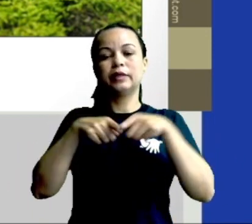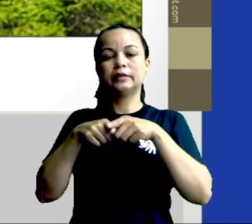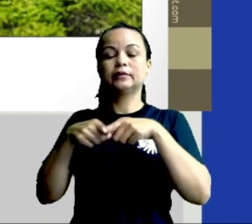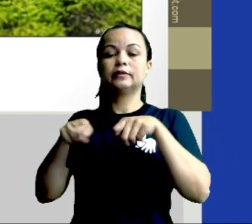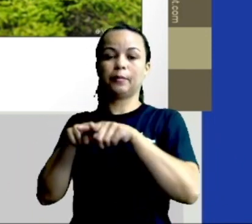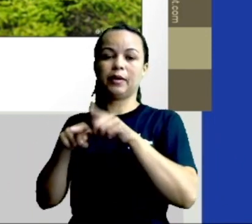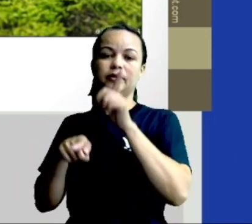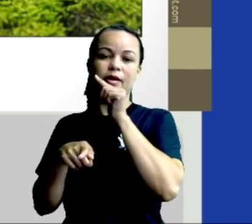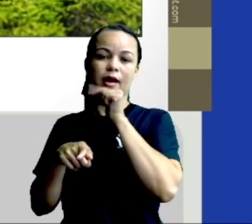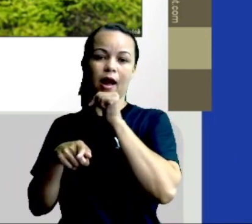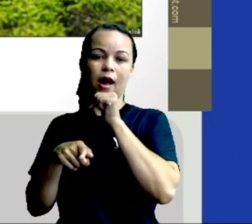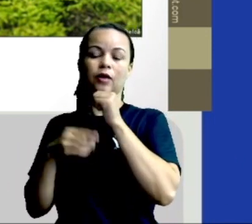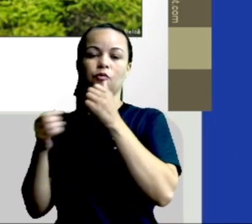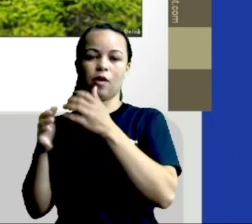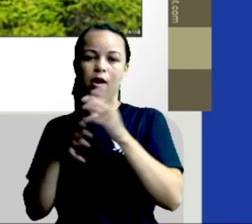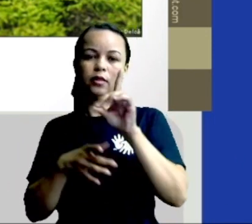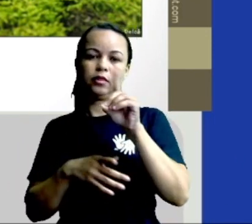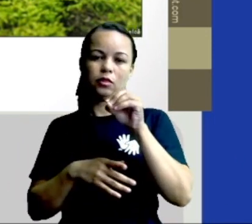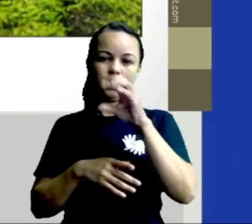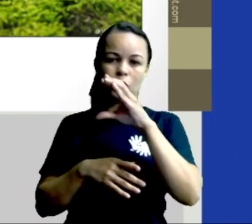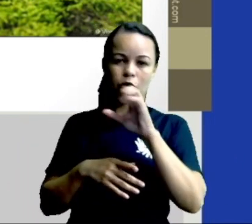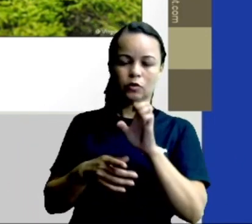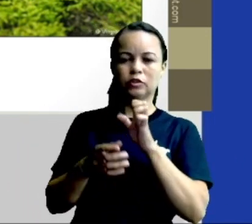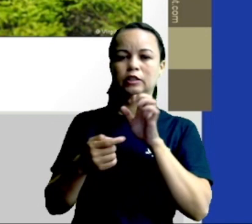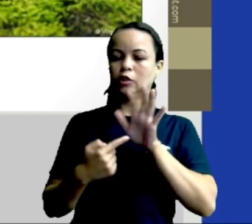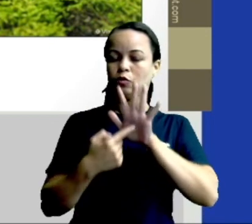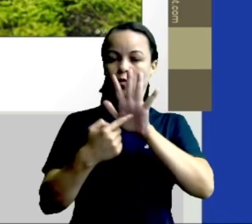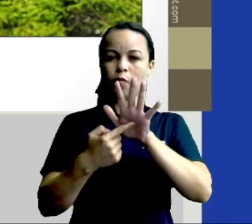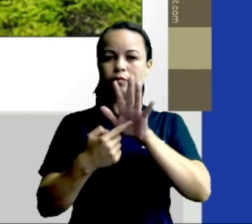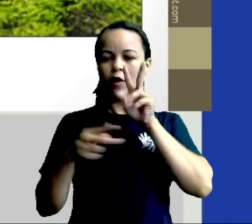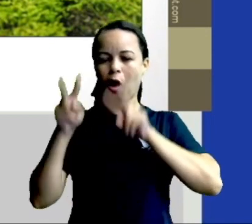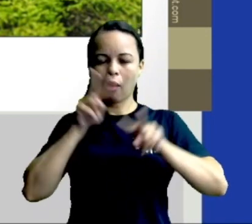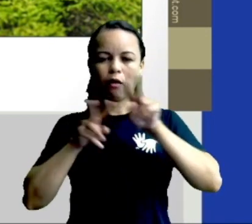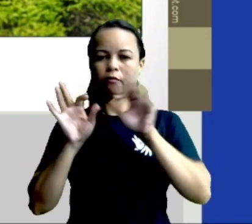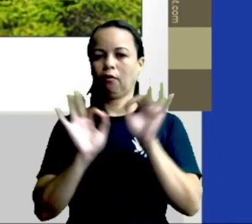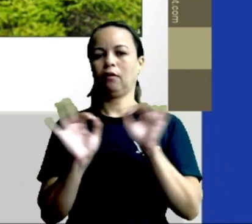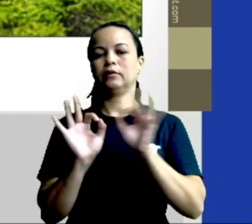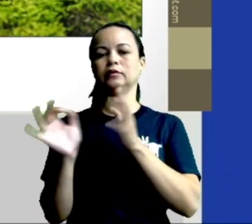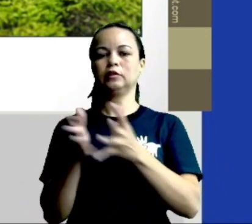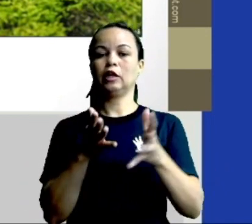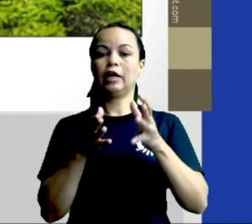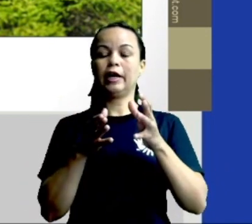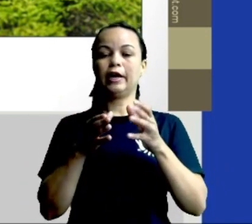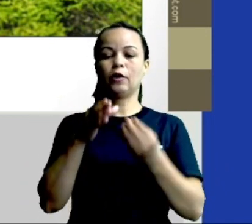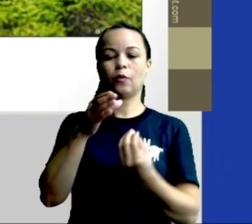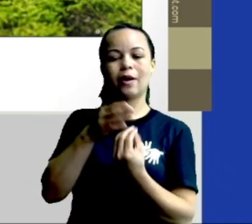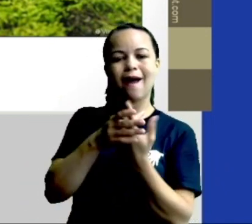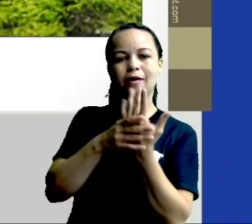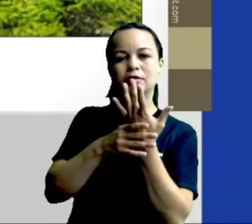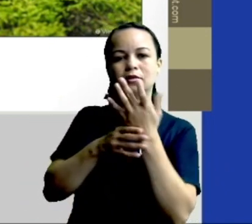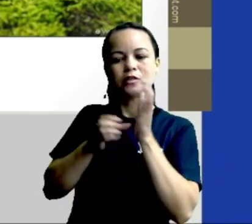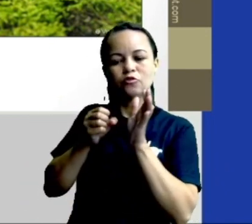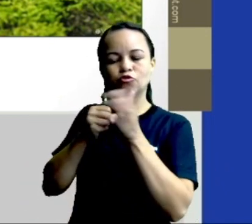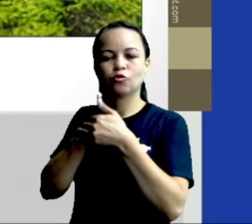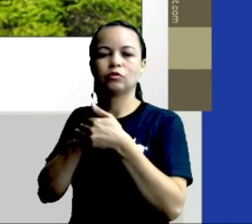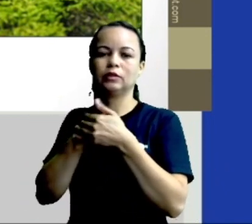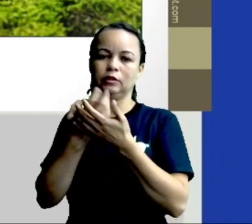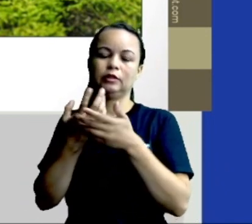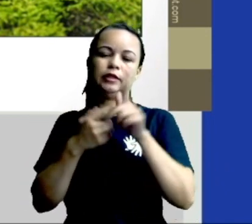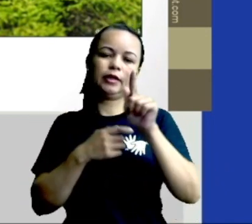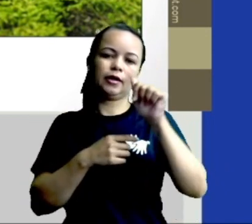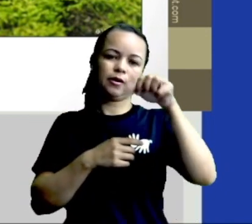Os gametas, eles são produzidos em estruturas não visíveis. Cripto, como vocês viram, escondido. E gamas,